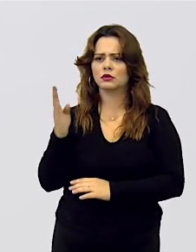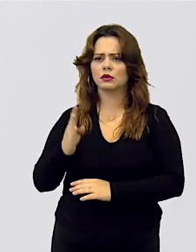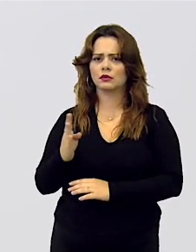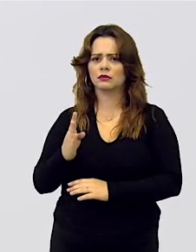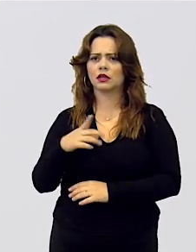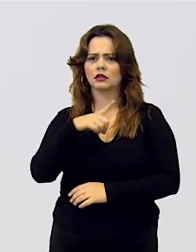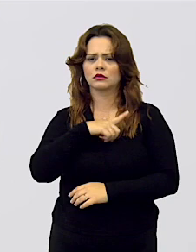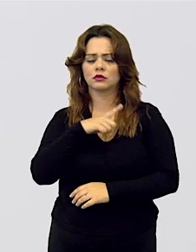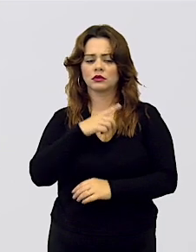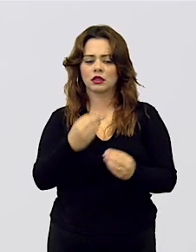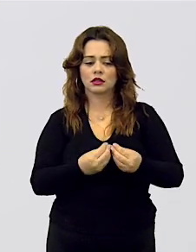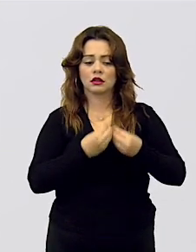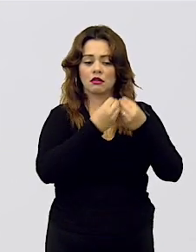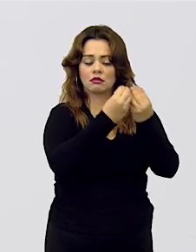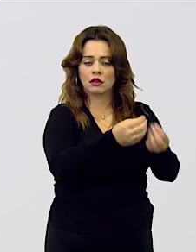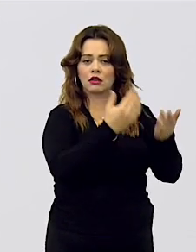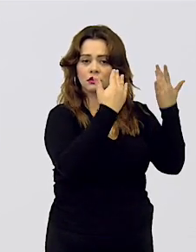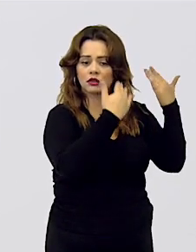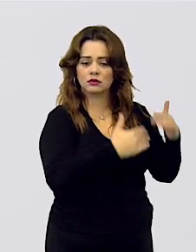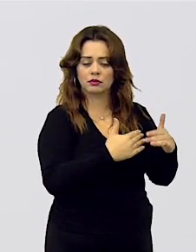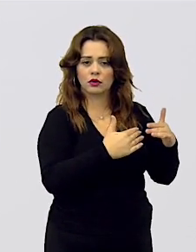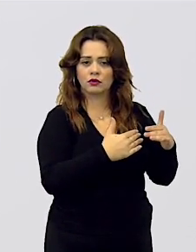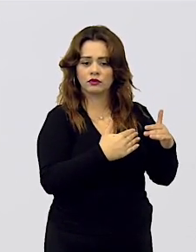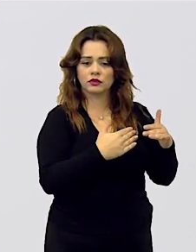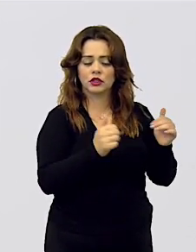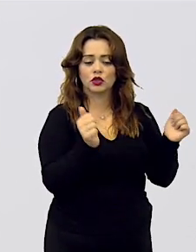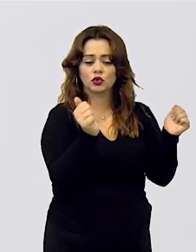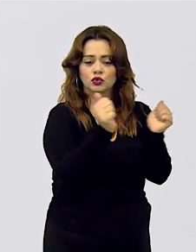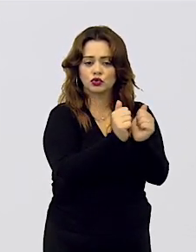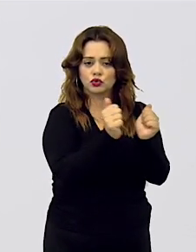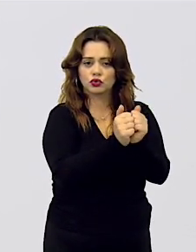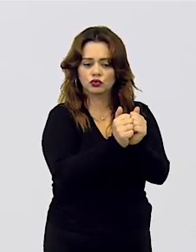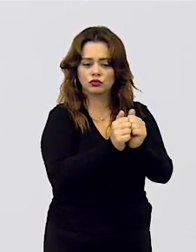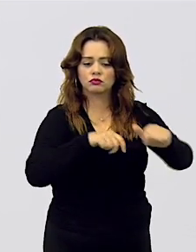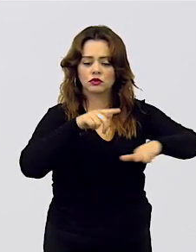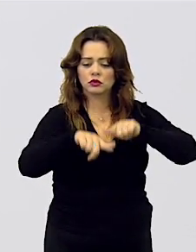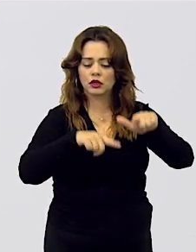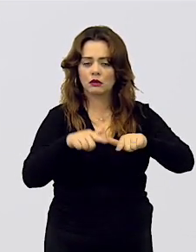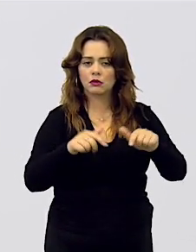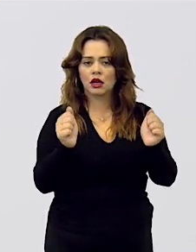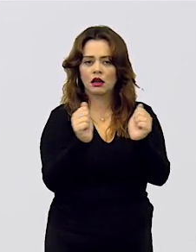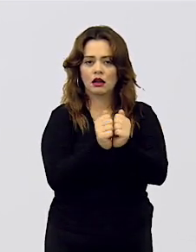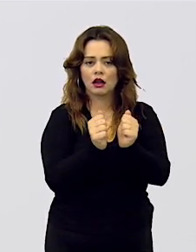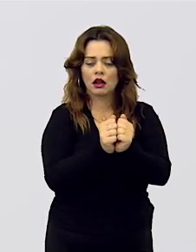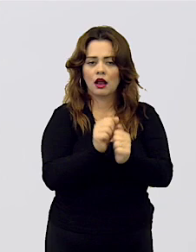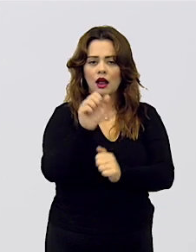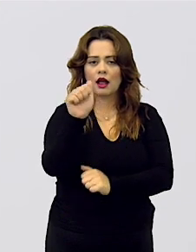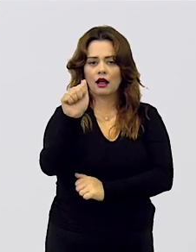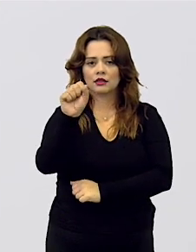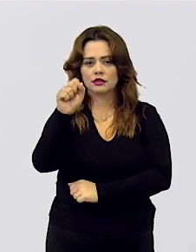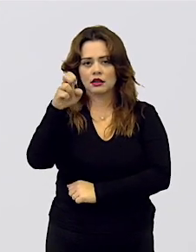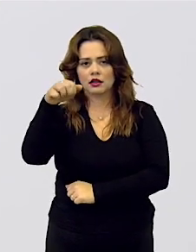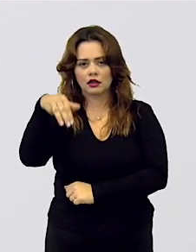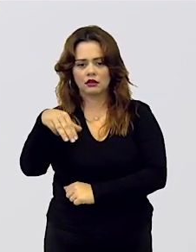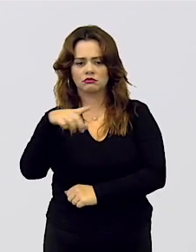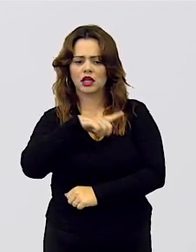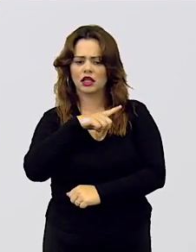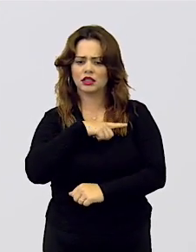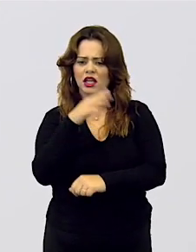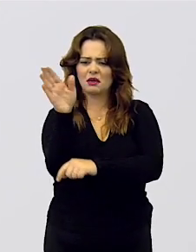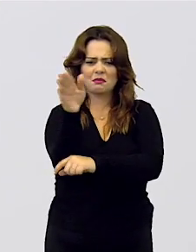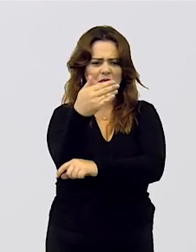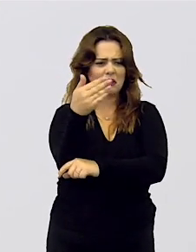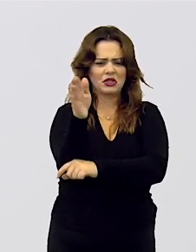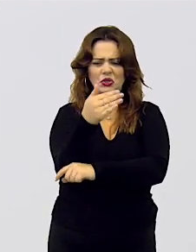tem dado seguidas provas seu engajamento com azian designamos como enviado especial para zeão dos embaixadores mais